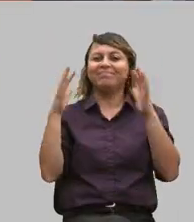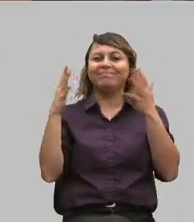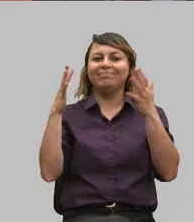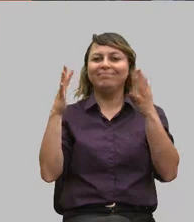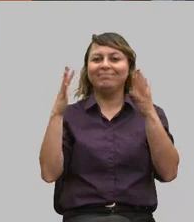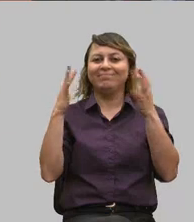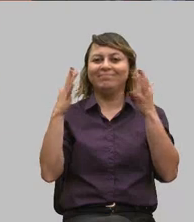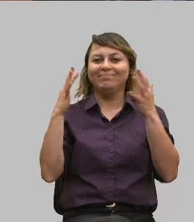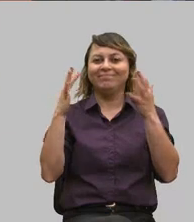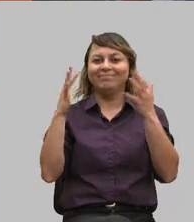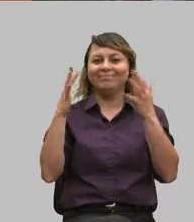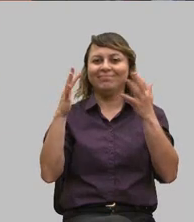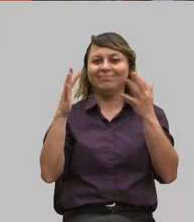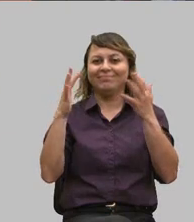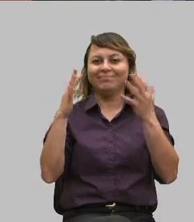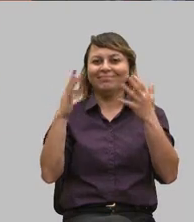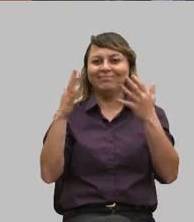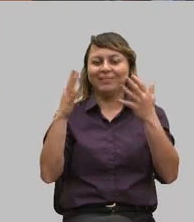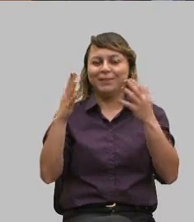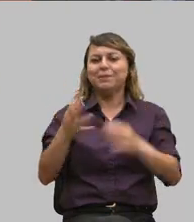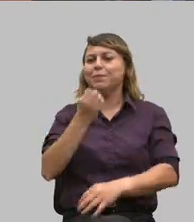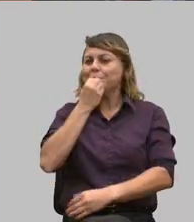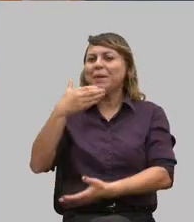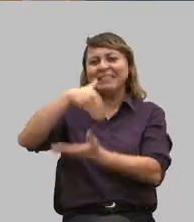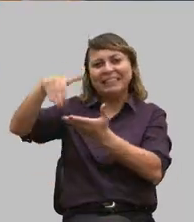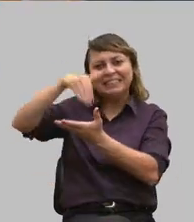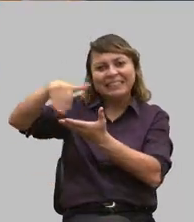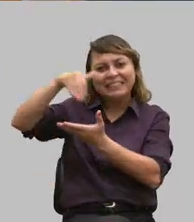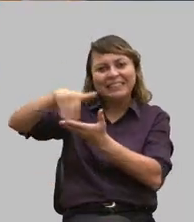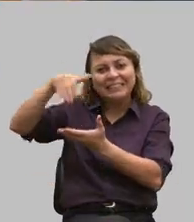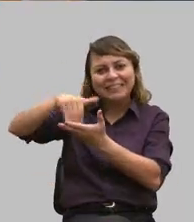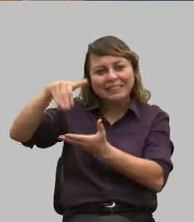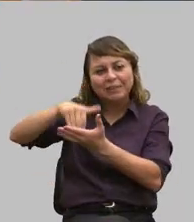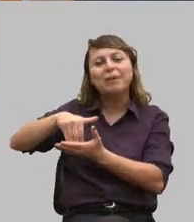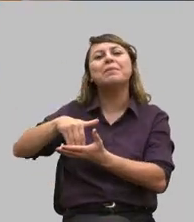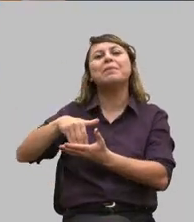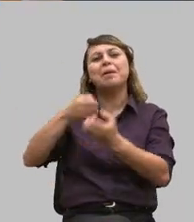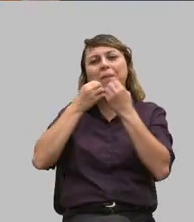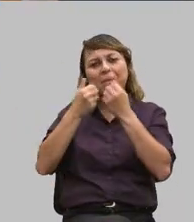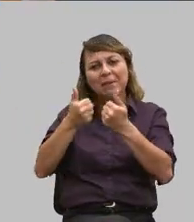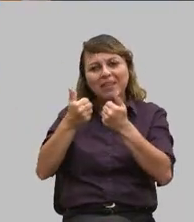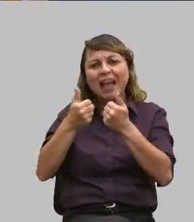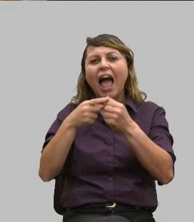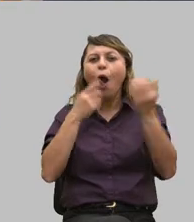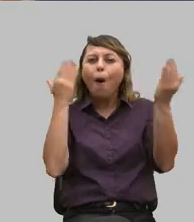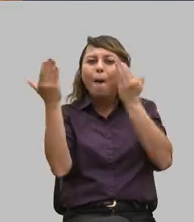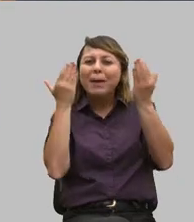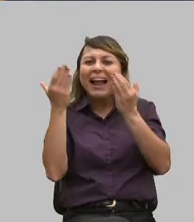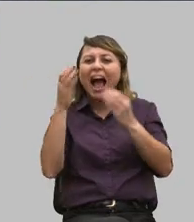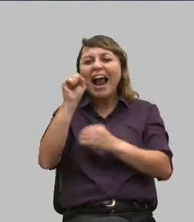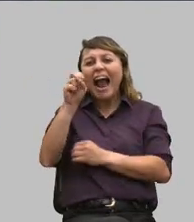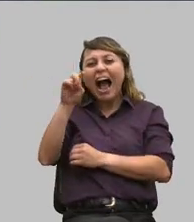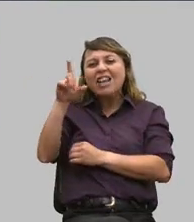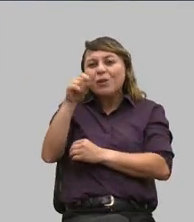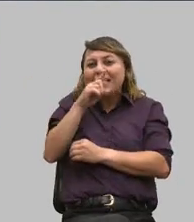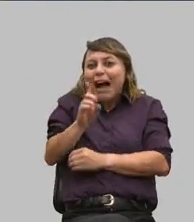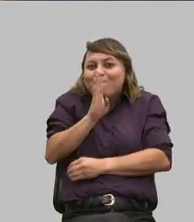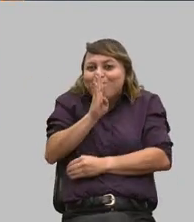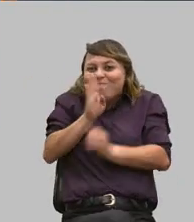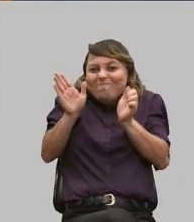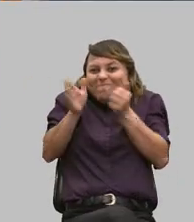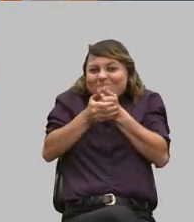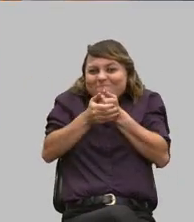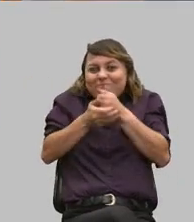obrigado muito bem secretário bem que ion falou que o secretário tá num casul aí ele quis falar que ele tá acabado